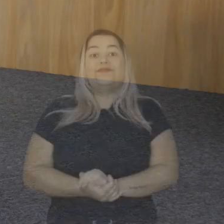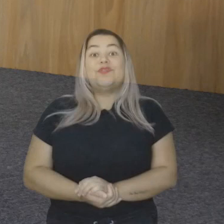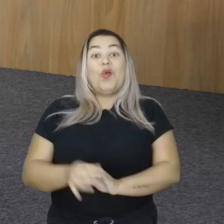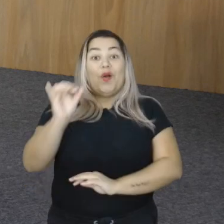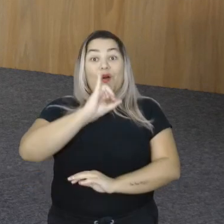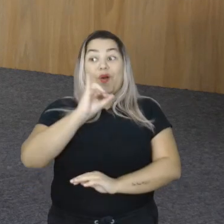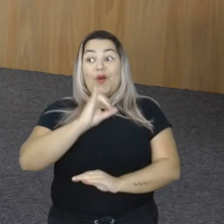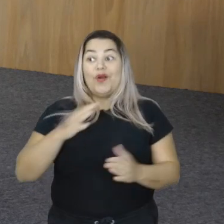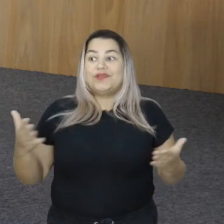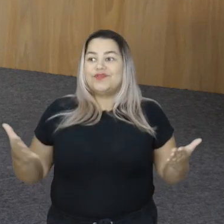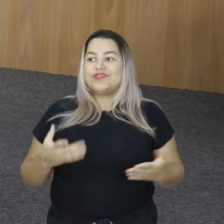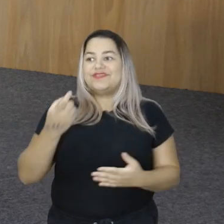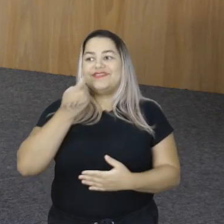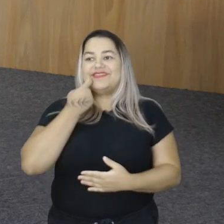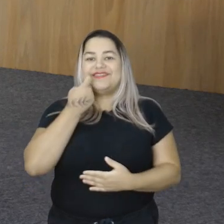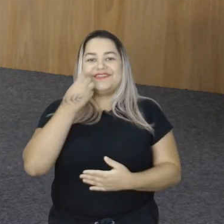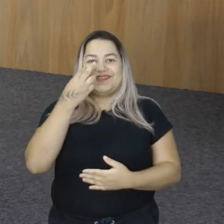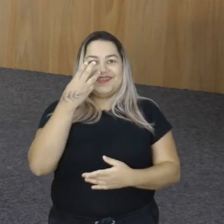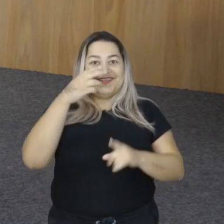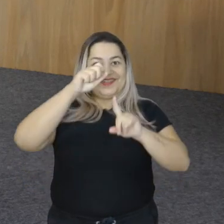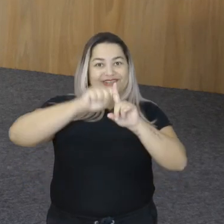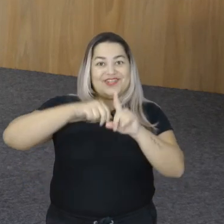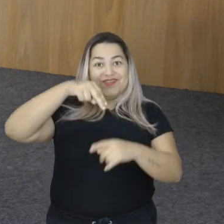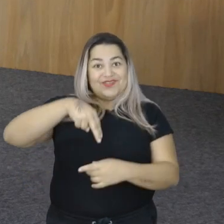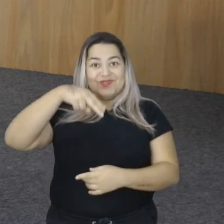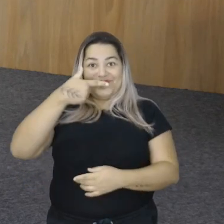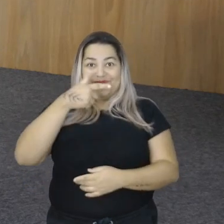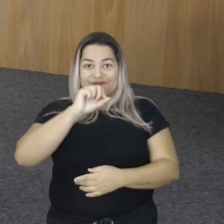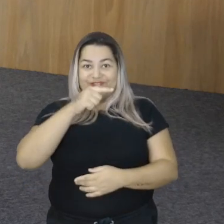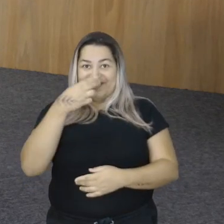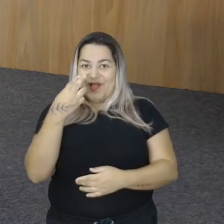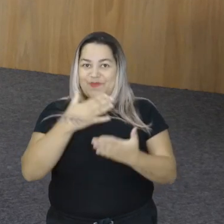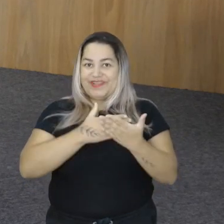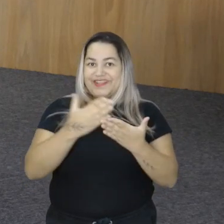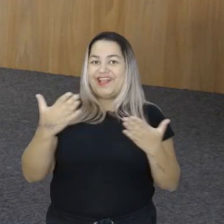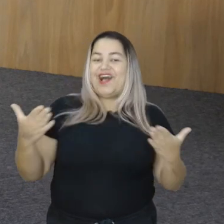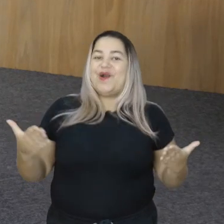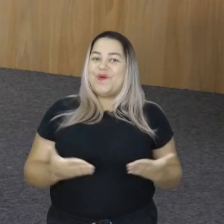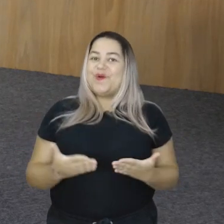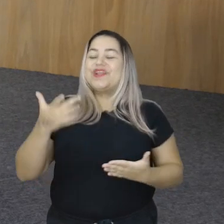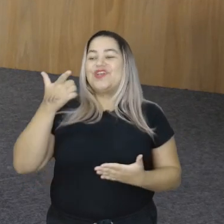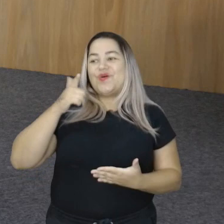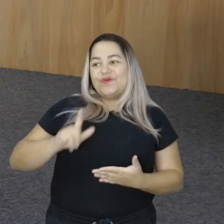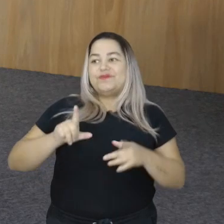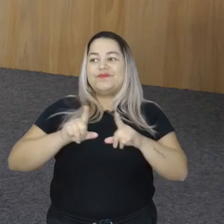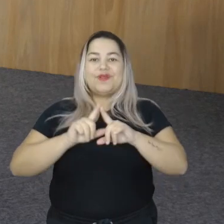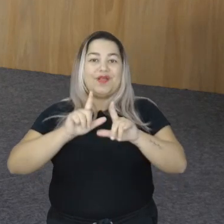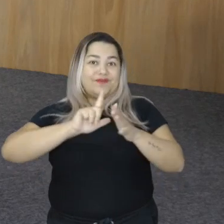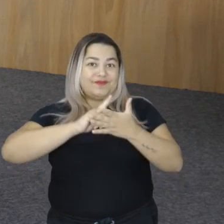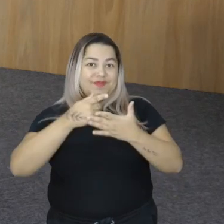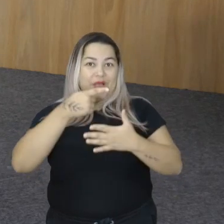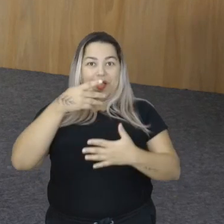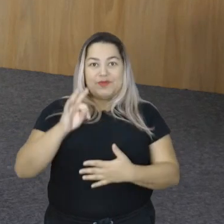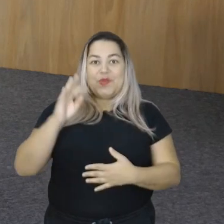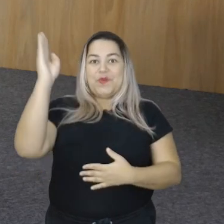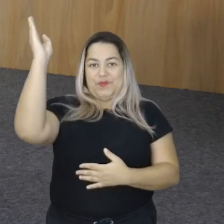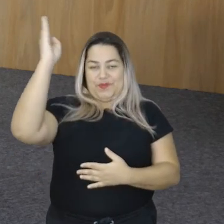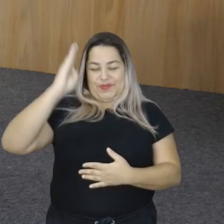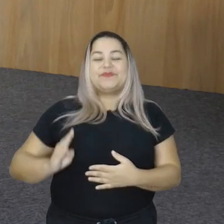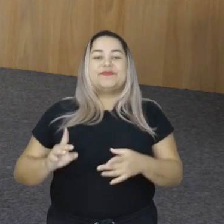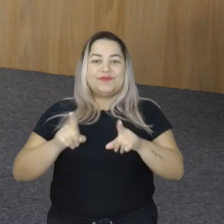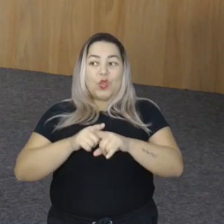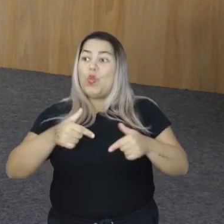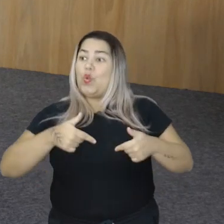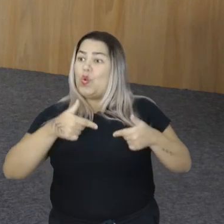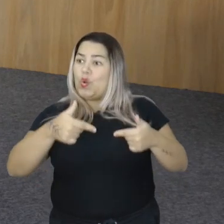Olá, hoje é sexta-feira, 3 de novembro de 2023 e está começando agora mais um Jornal PT Brasil com muita informação e luta